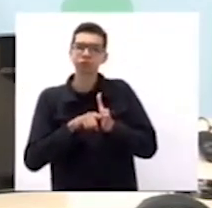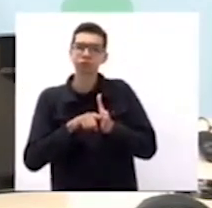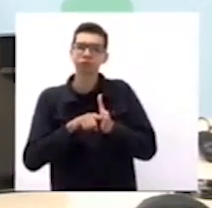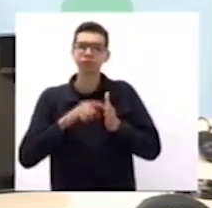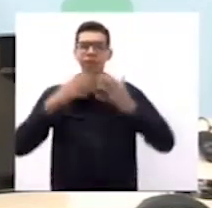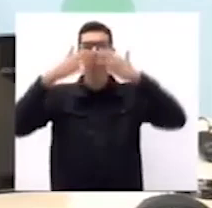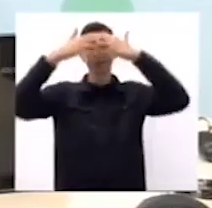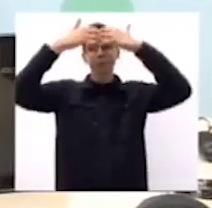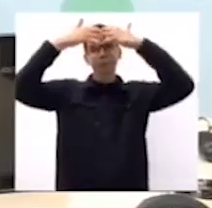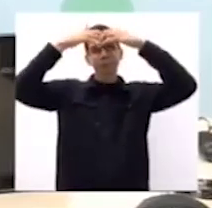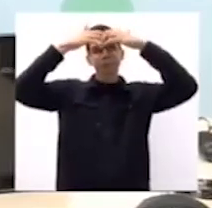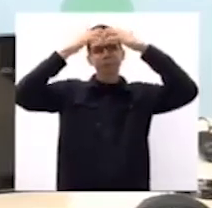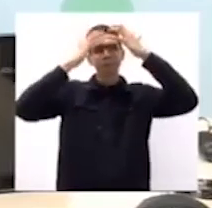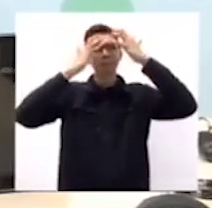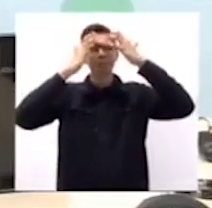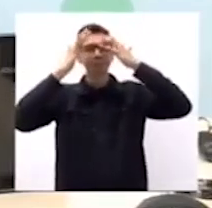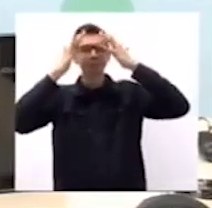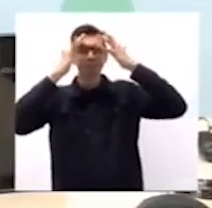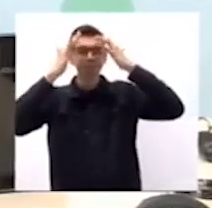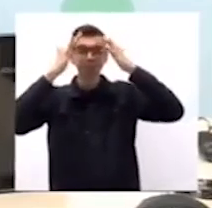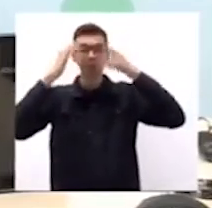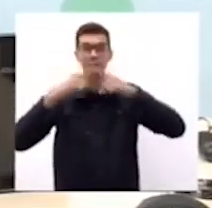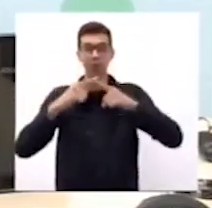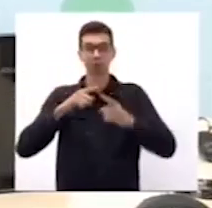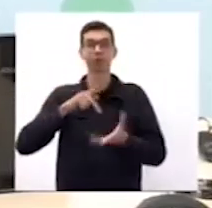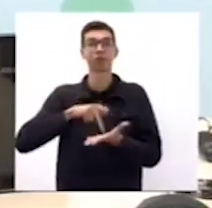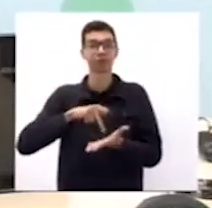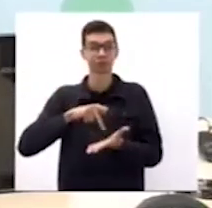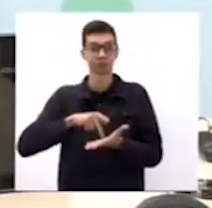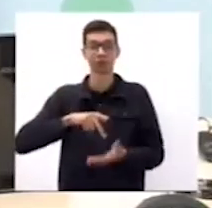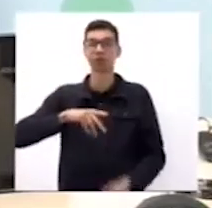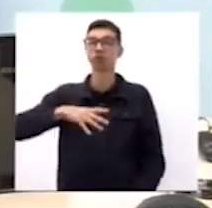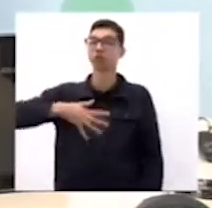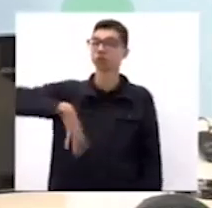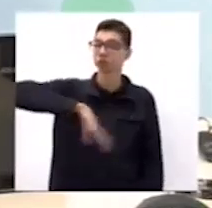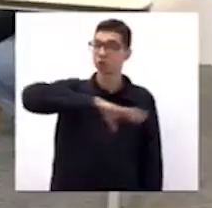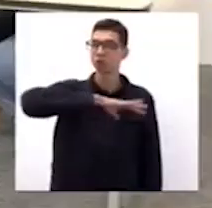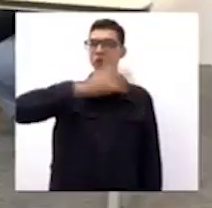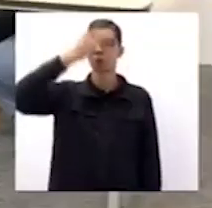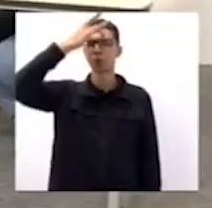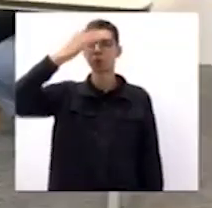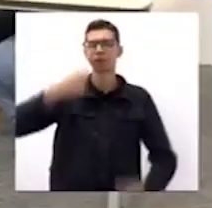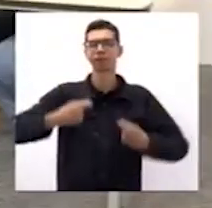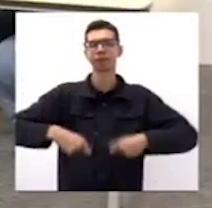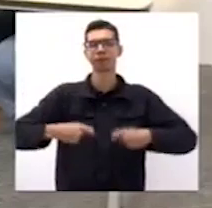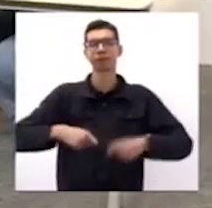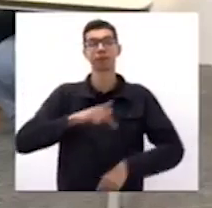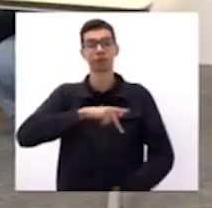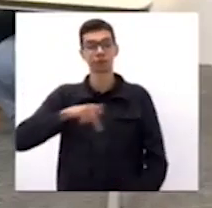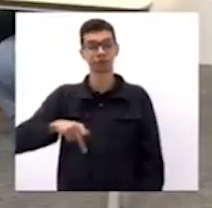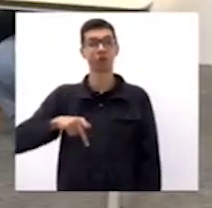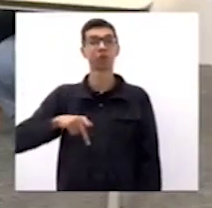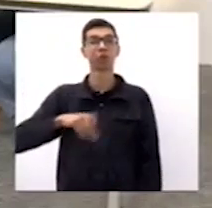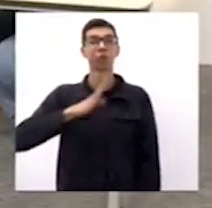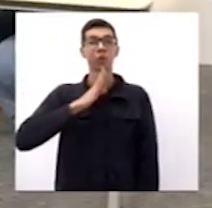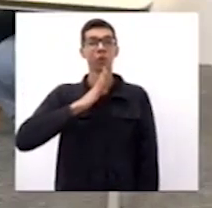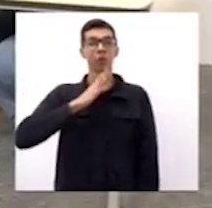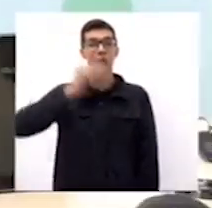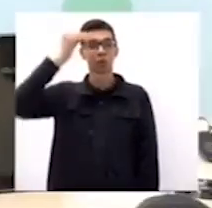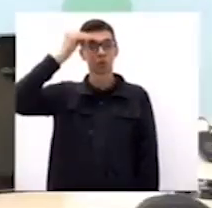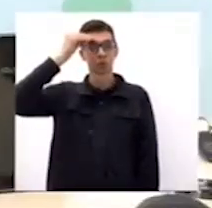como você colocou, né? E a gente tem que ter consciência disso. Nós, professores, somos produtores de conhecimento, né? Sim.